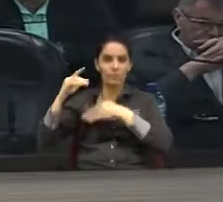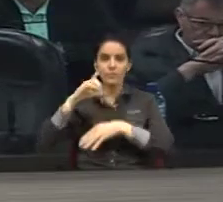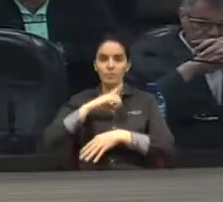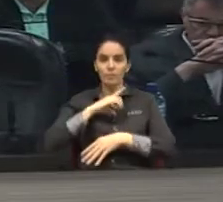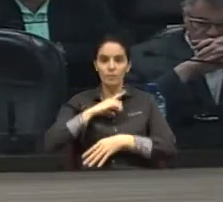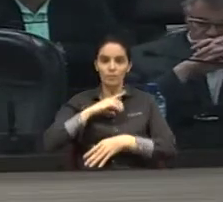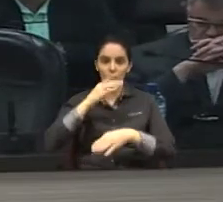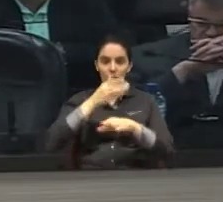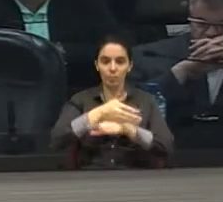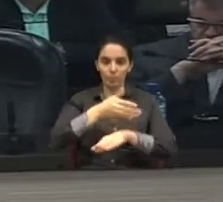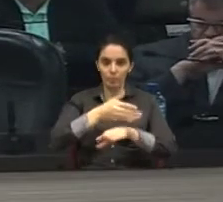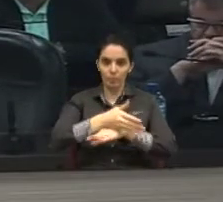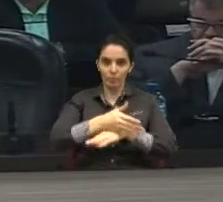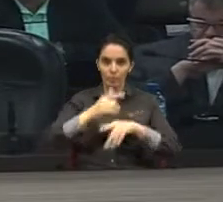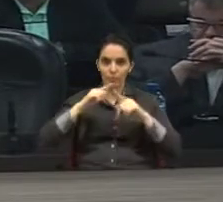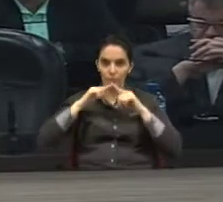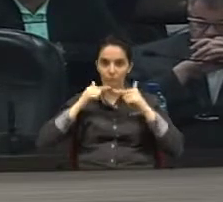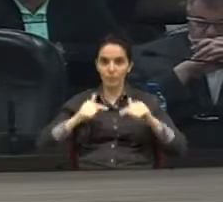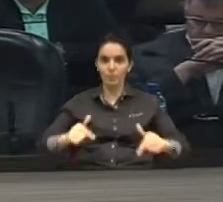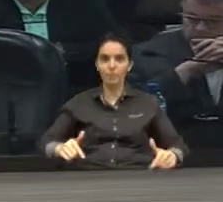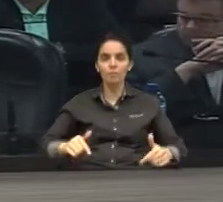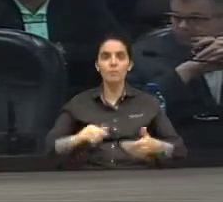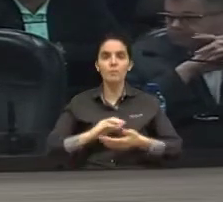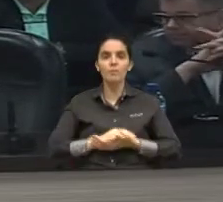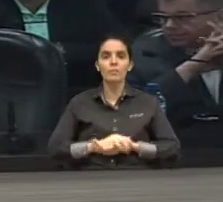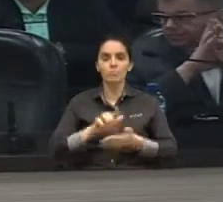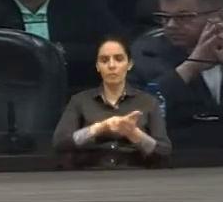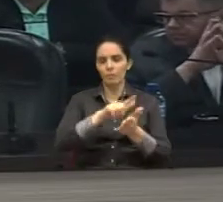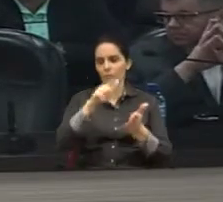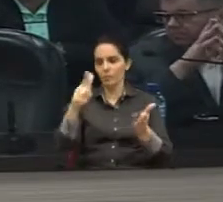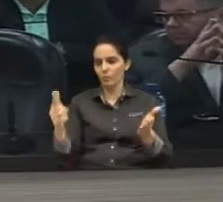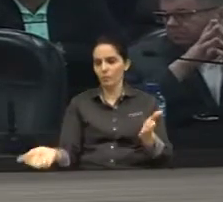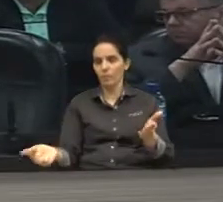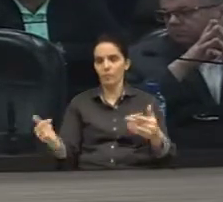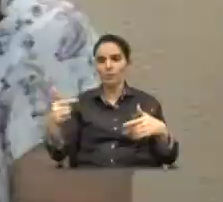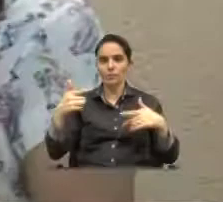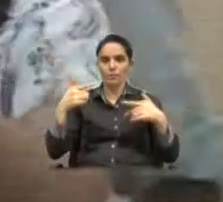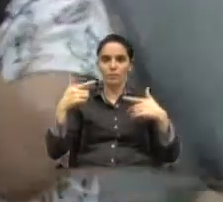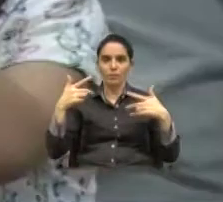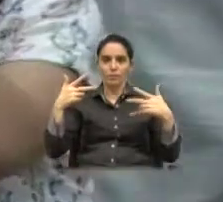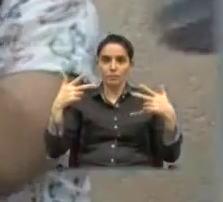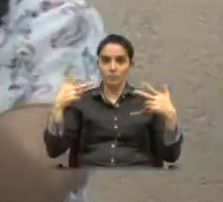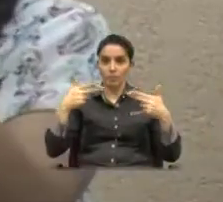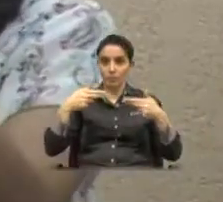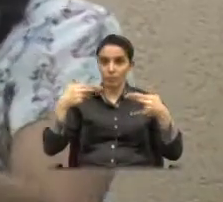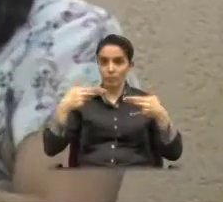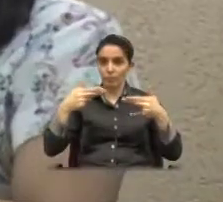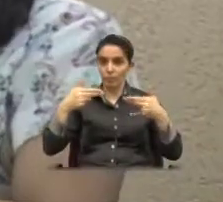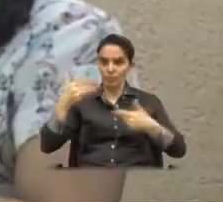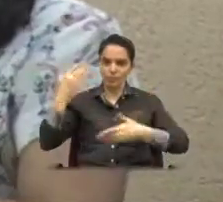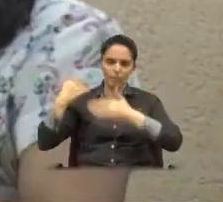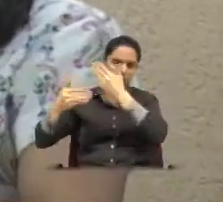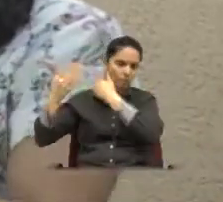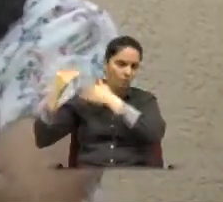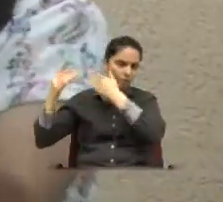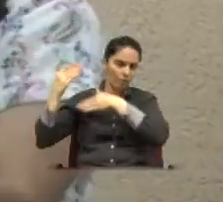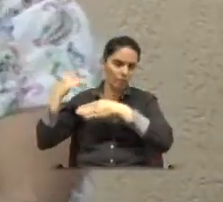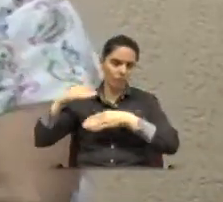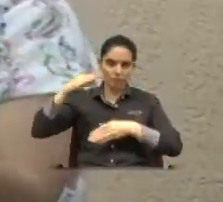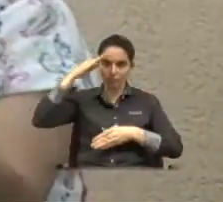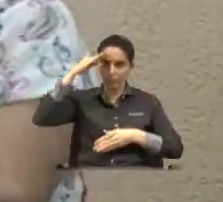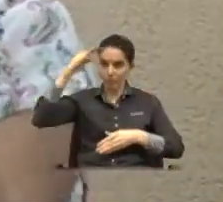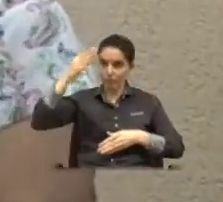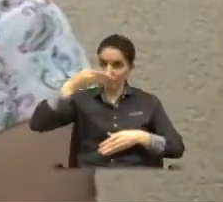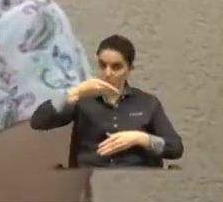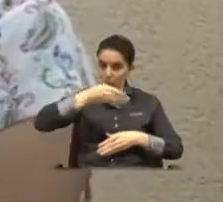pela literatura com relação às grandes guerras e aqueles soldados que iam representar